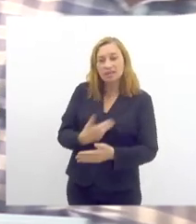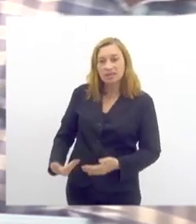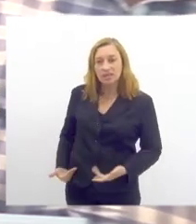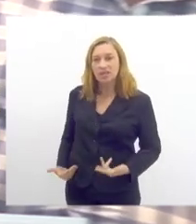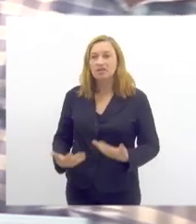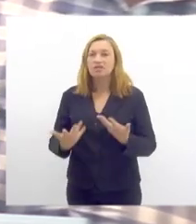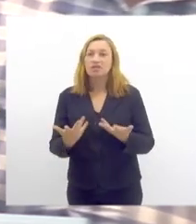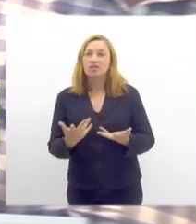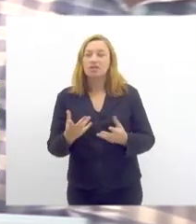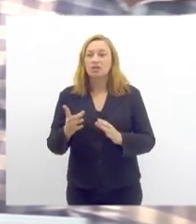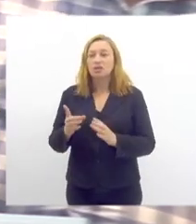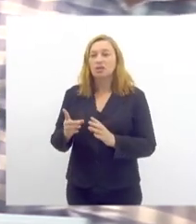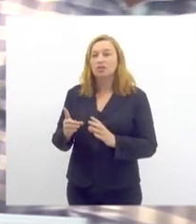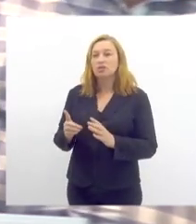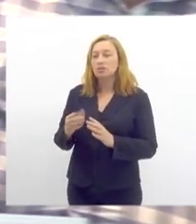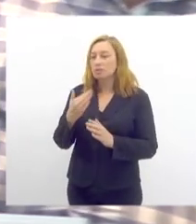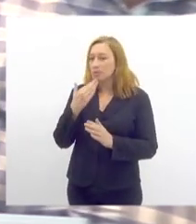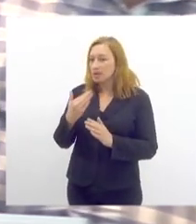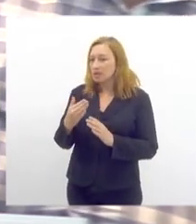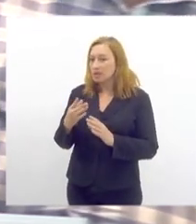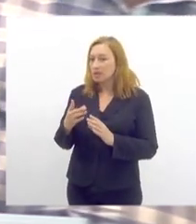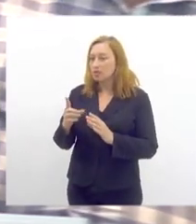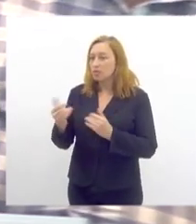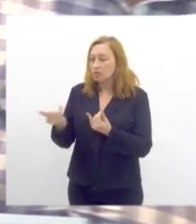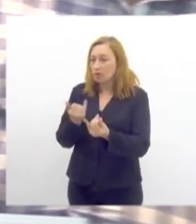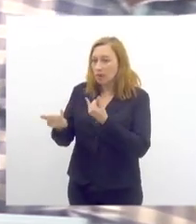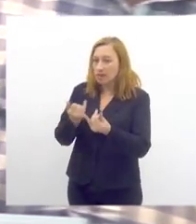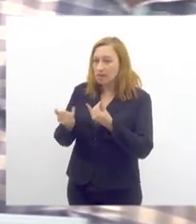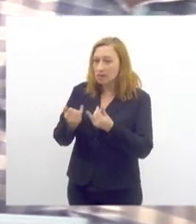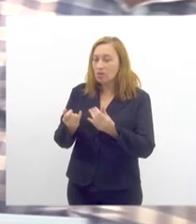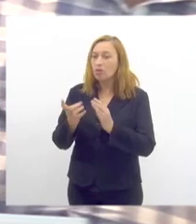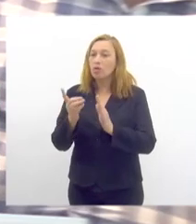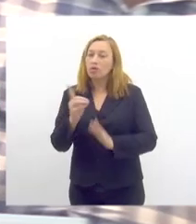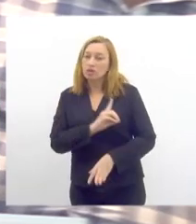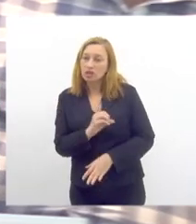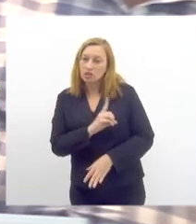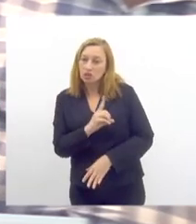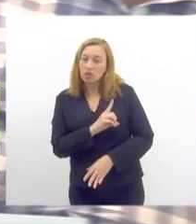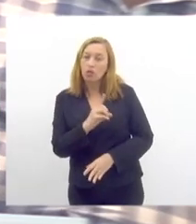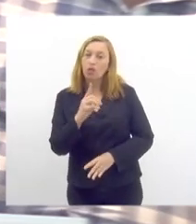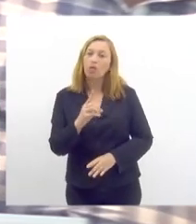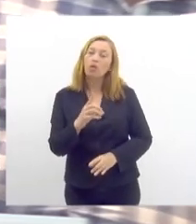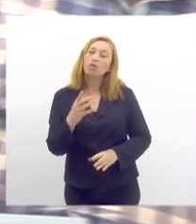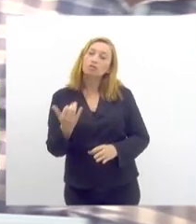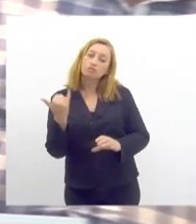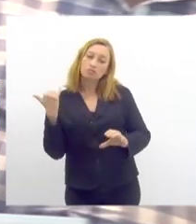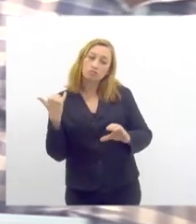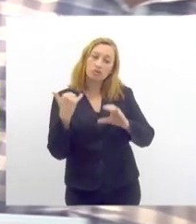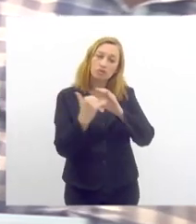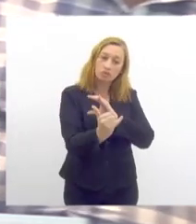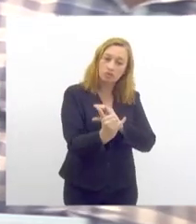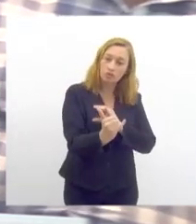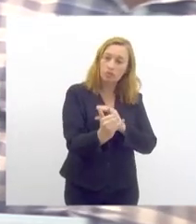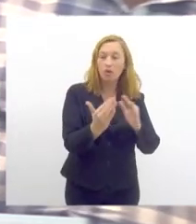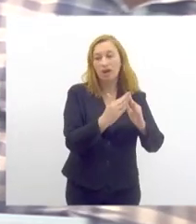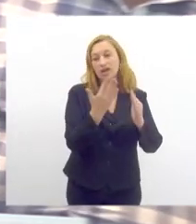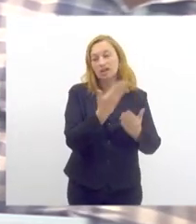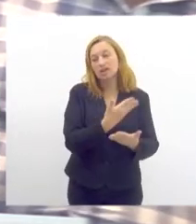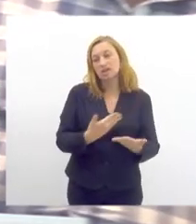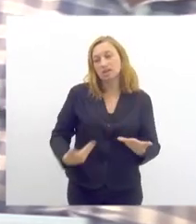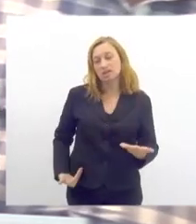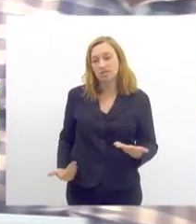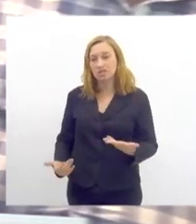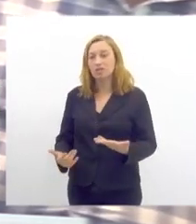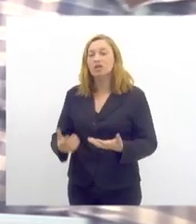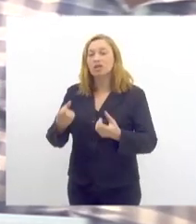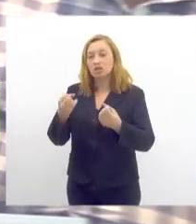O DETRAN informou que não poderíamos, né, perder essa receita da ordem de 280 milhões de reais, que são 18%